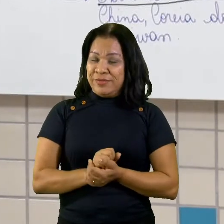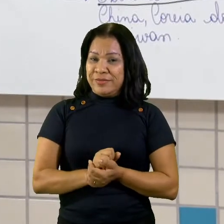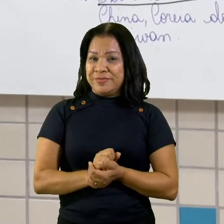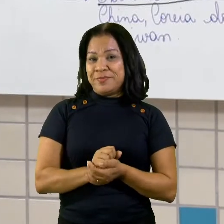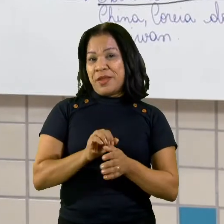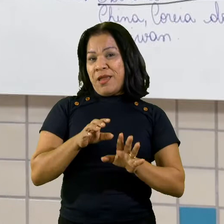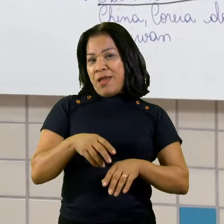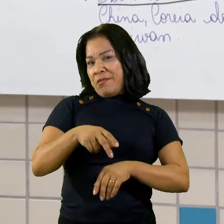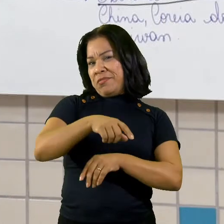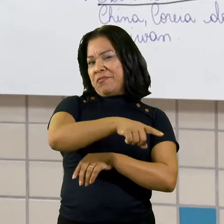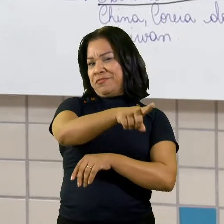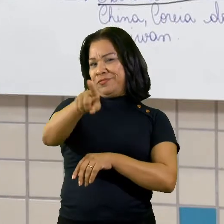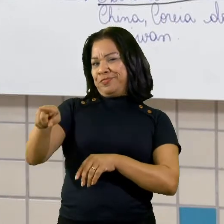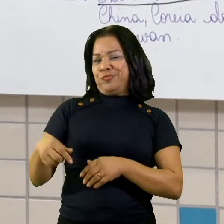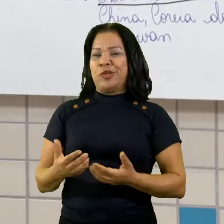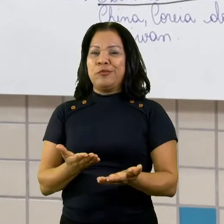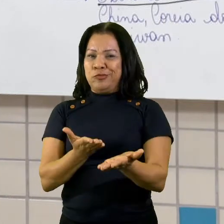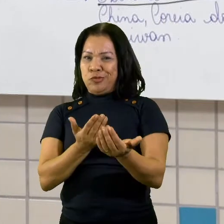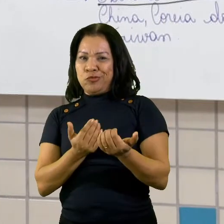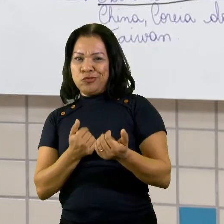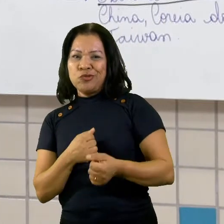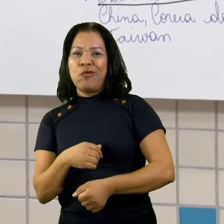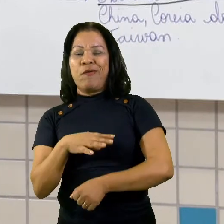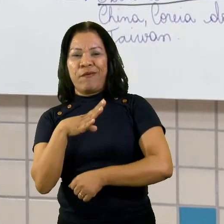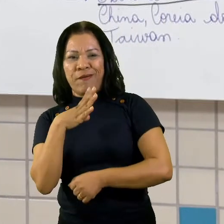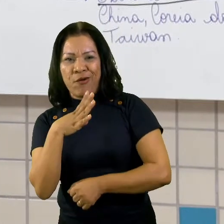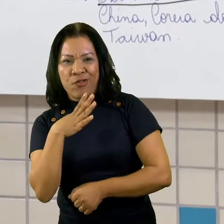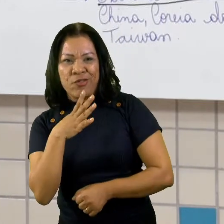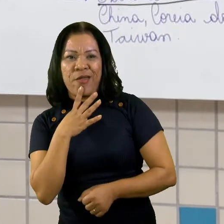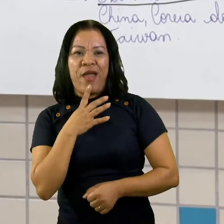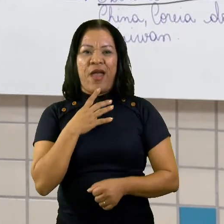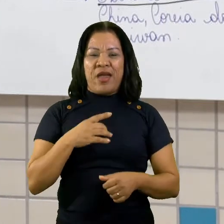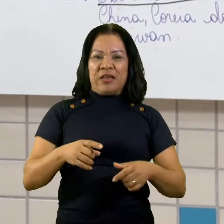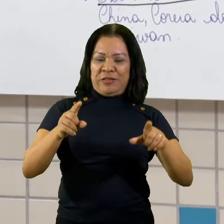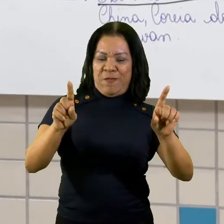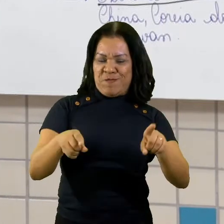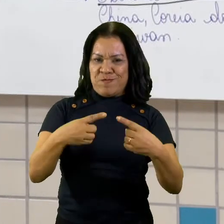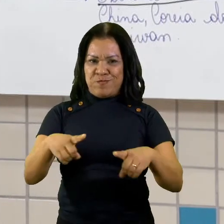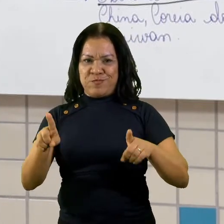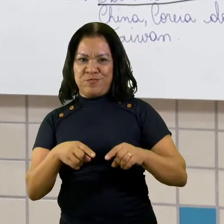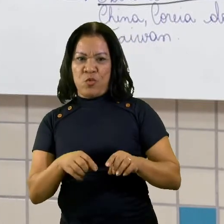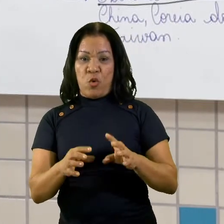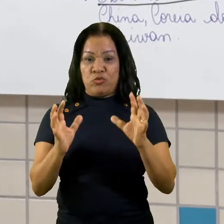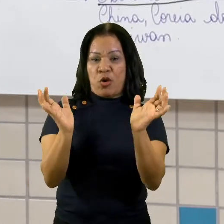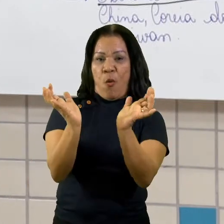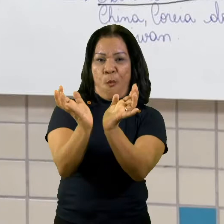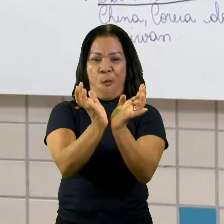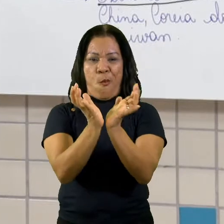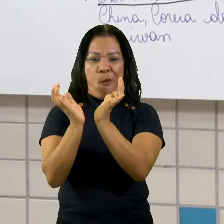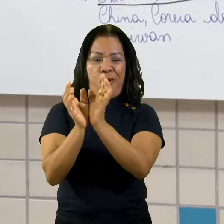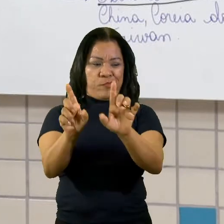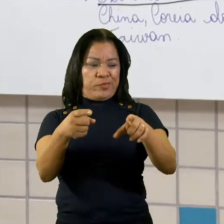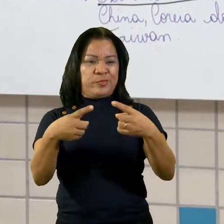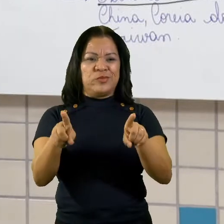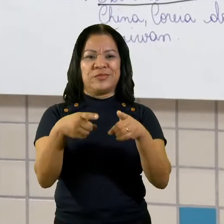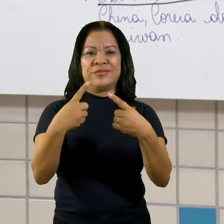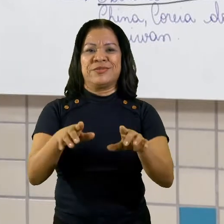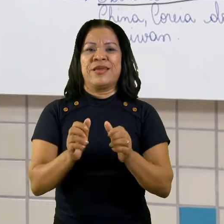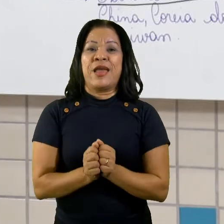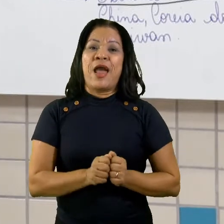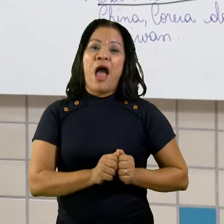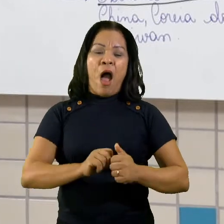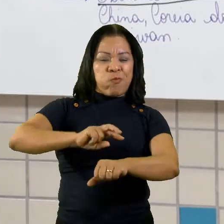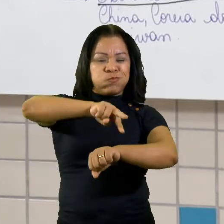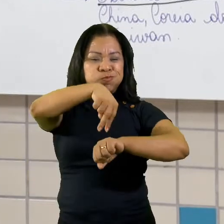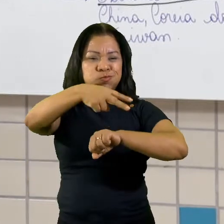mais jovens, que é com as bandas como Blackpink, BTS, que é o fato também